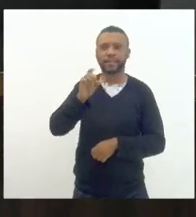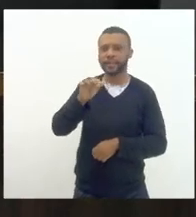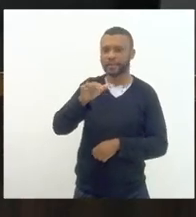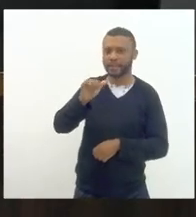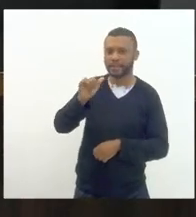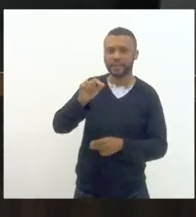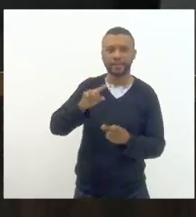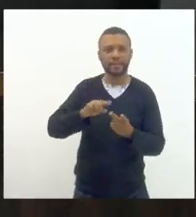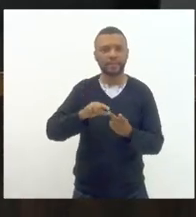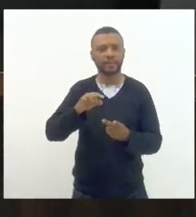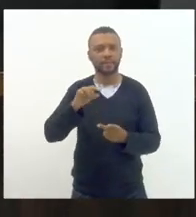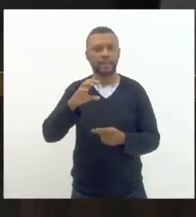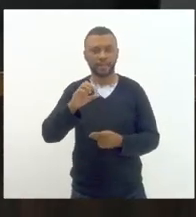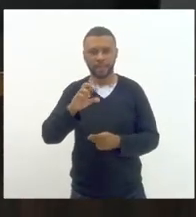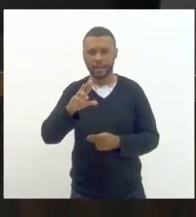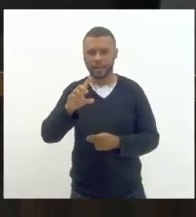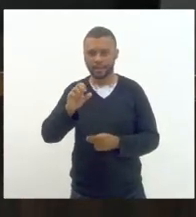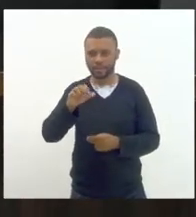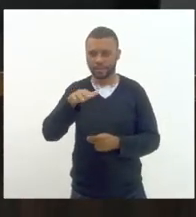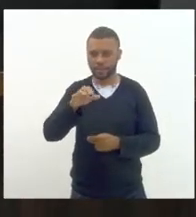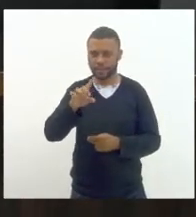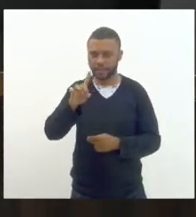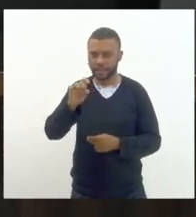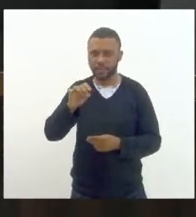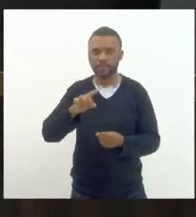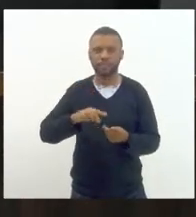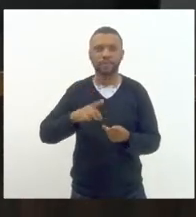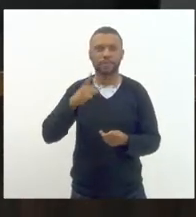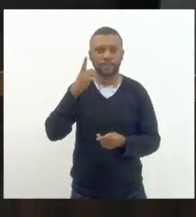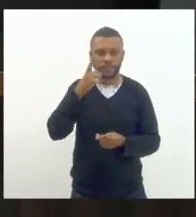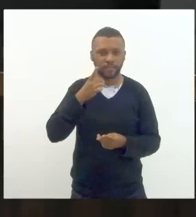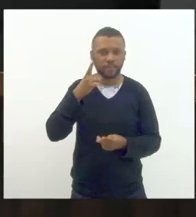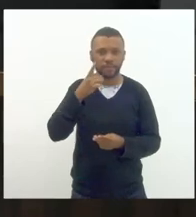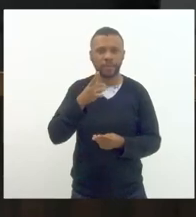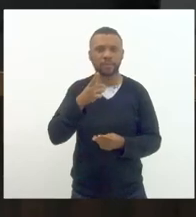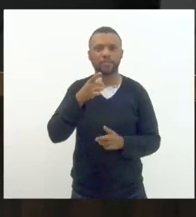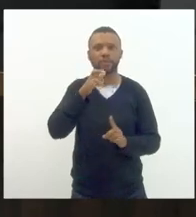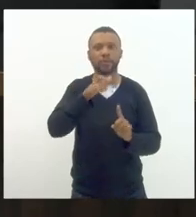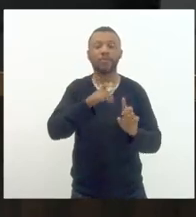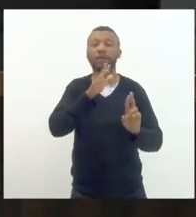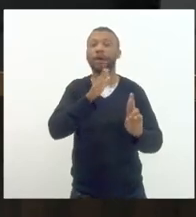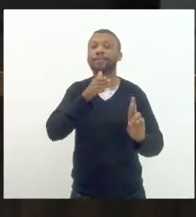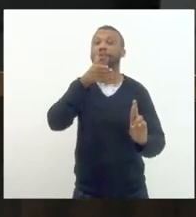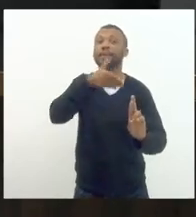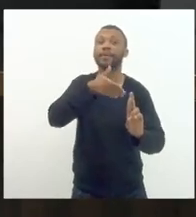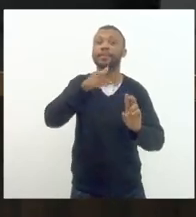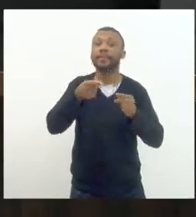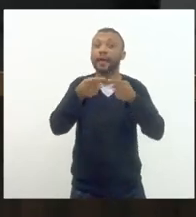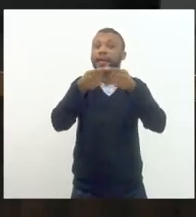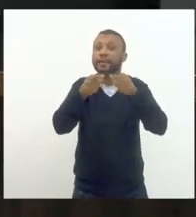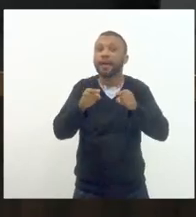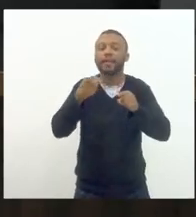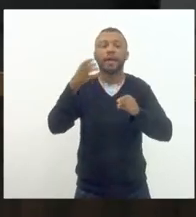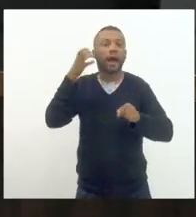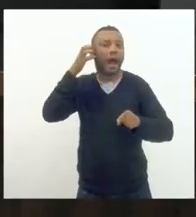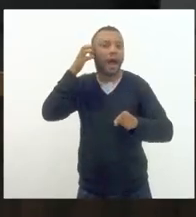Carlos Macedo, deputado Dionísio Lins, o nosso paraninfo lá da inauguração da Rádio